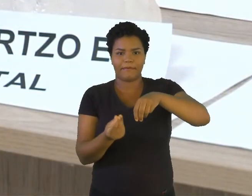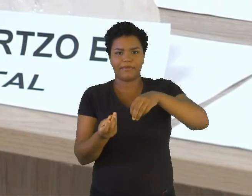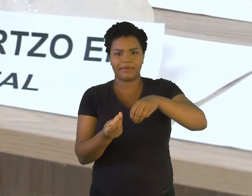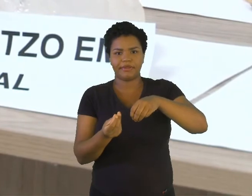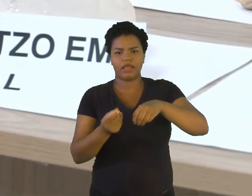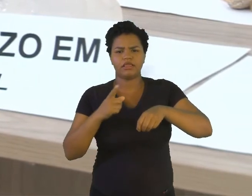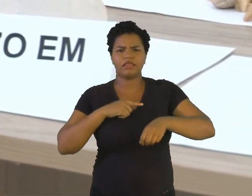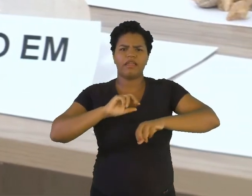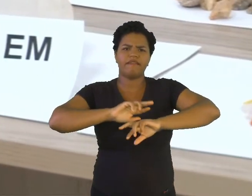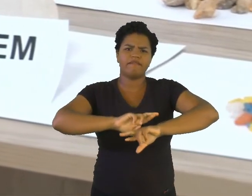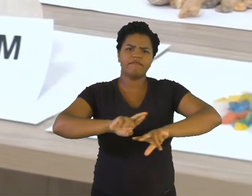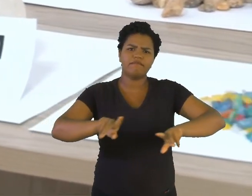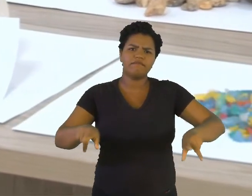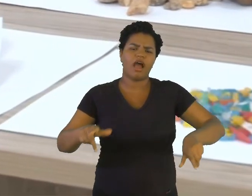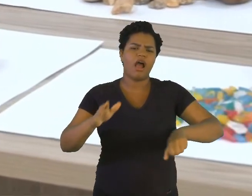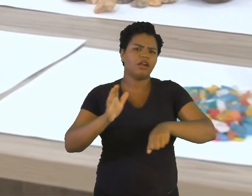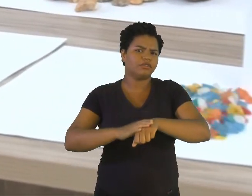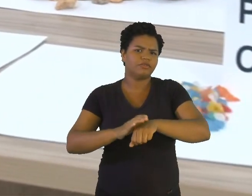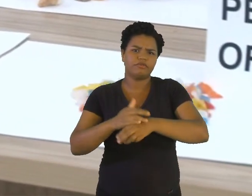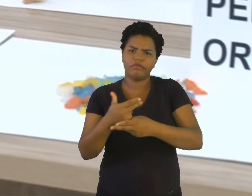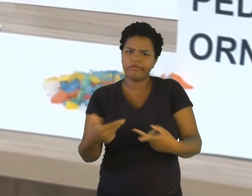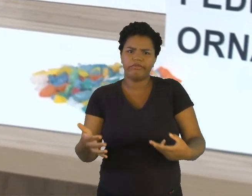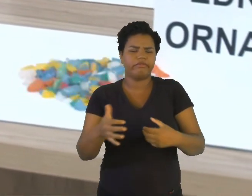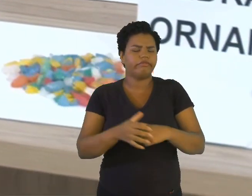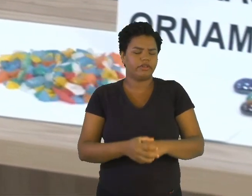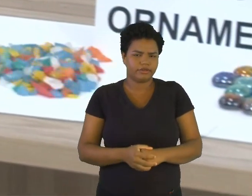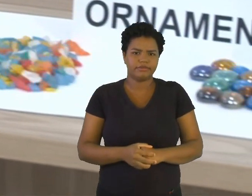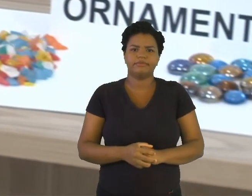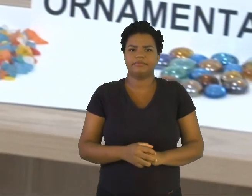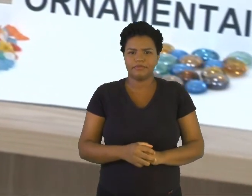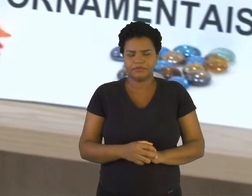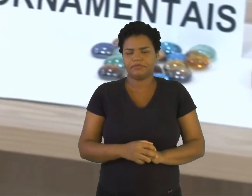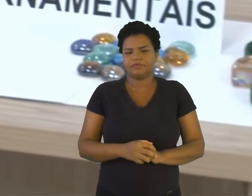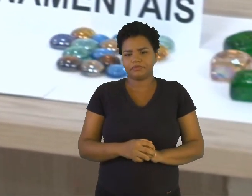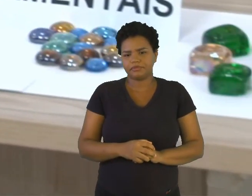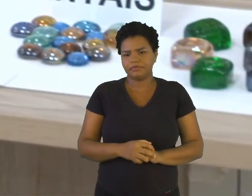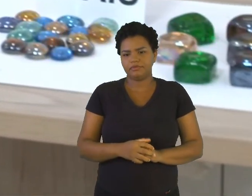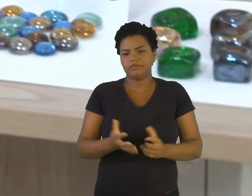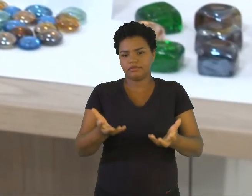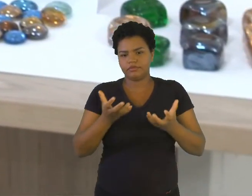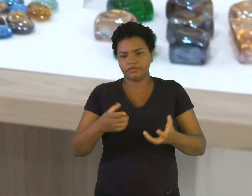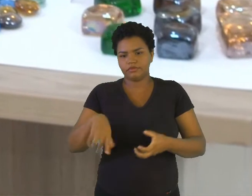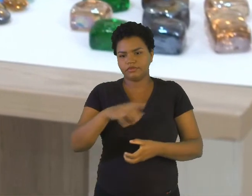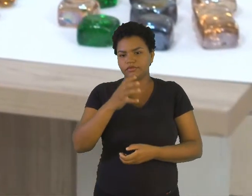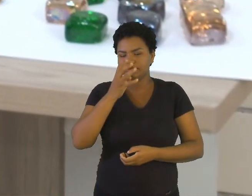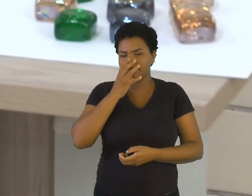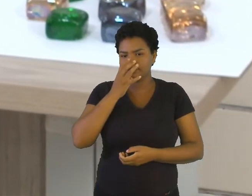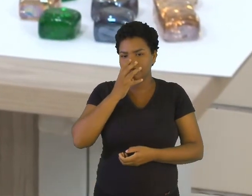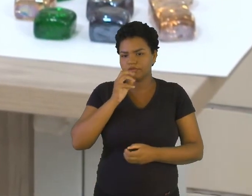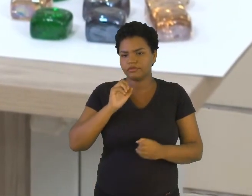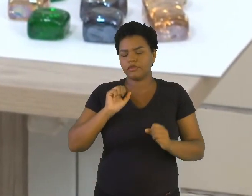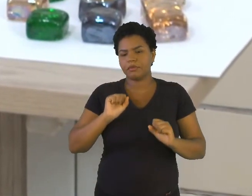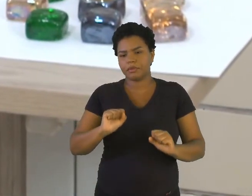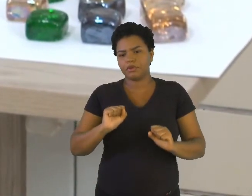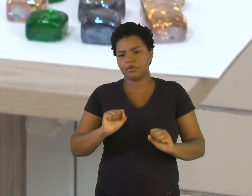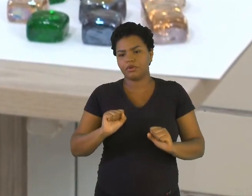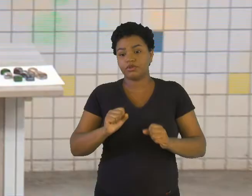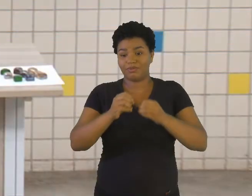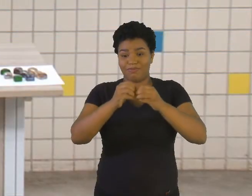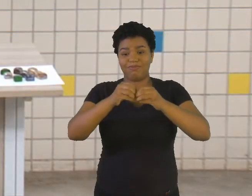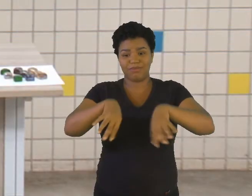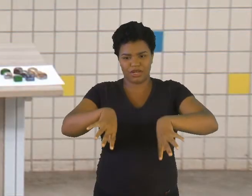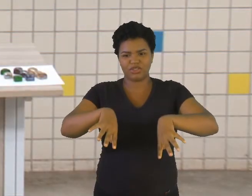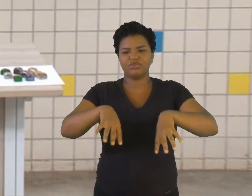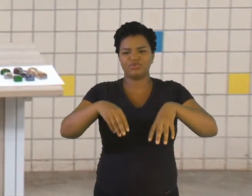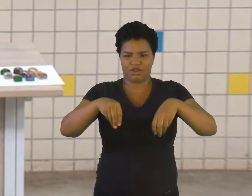inúmeras ações, inúmeras. E eu quero que vocês observem que isso pode trazer prejuízo para o